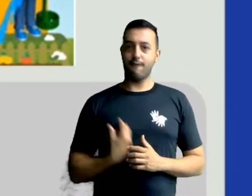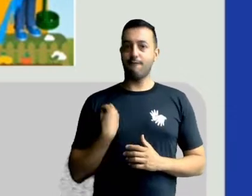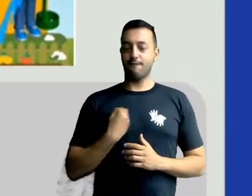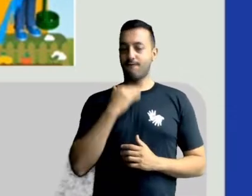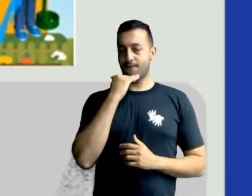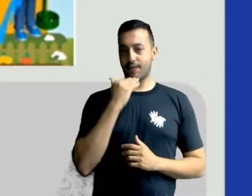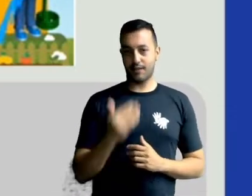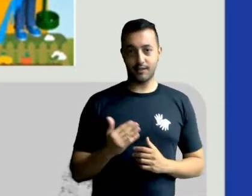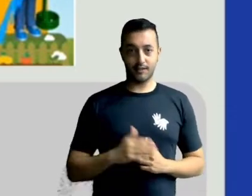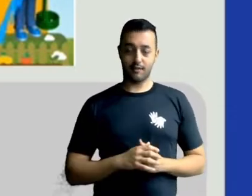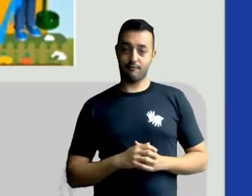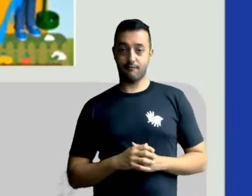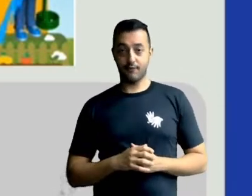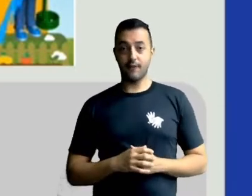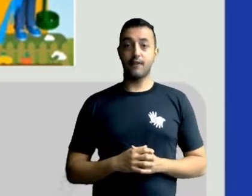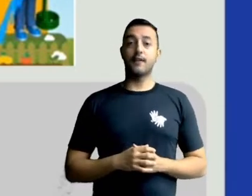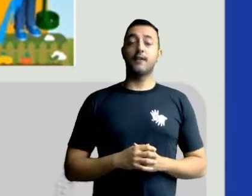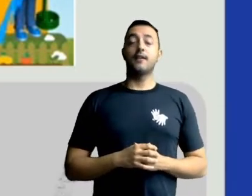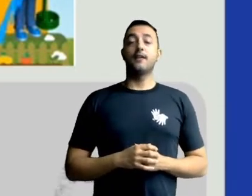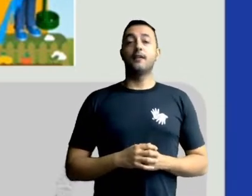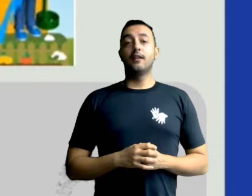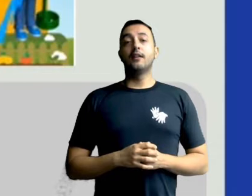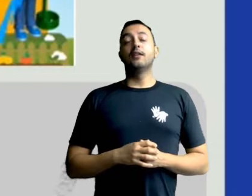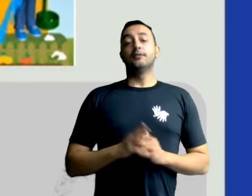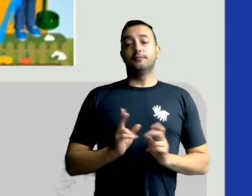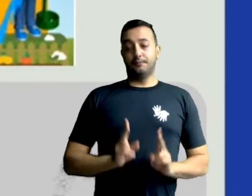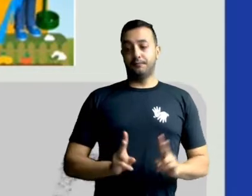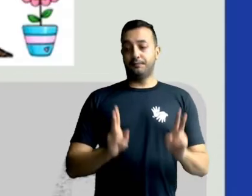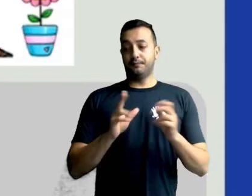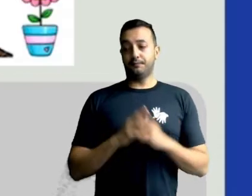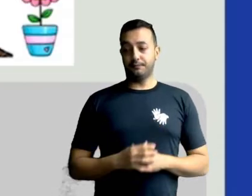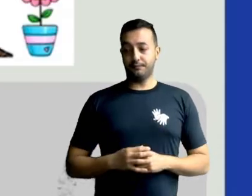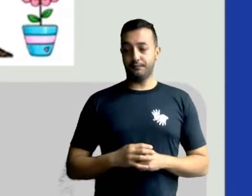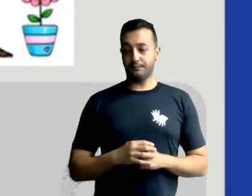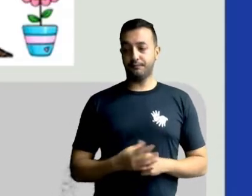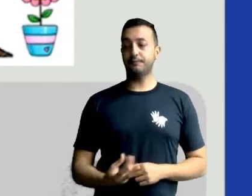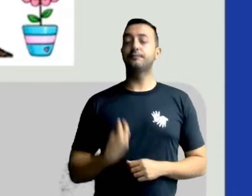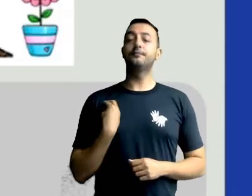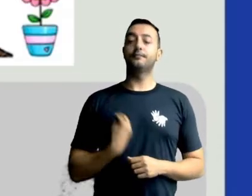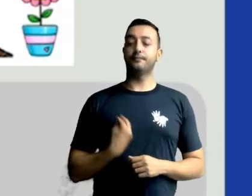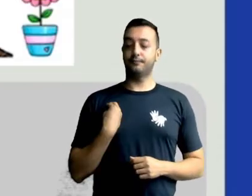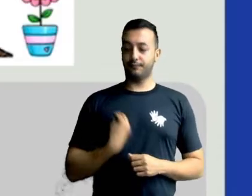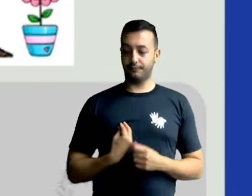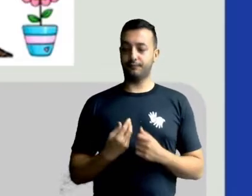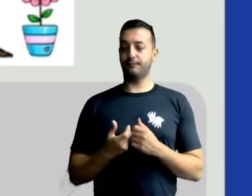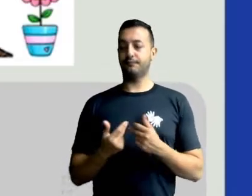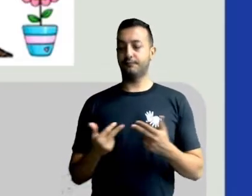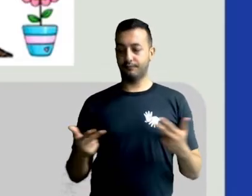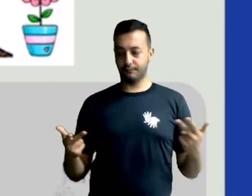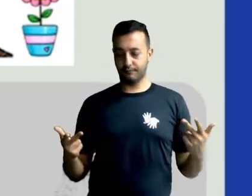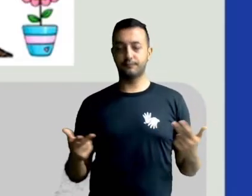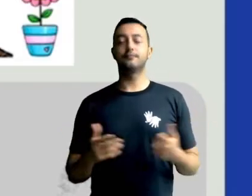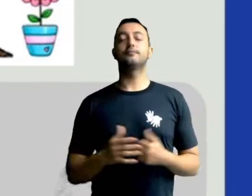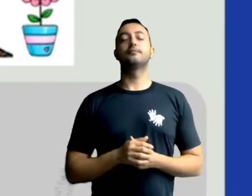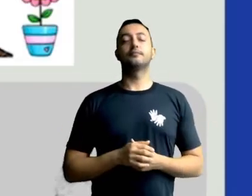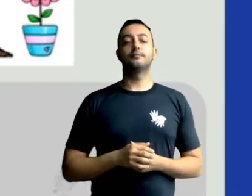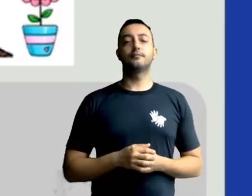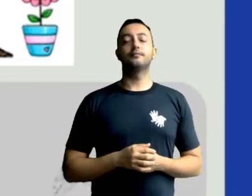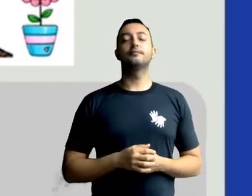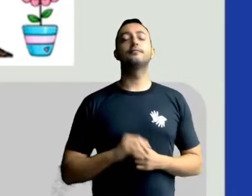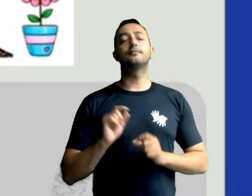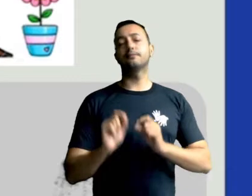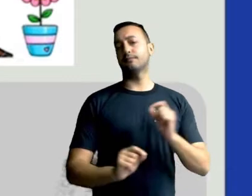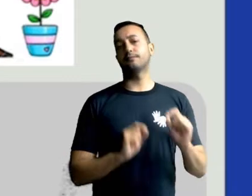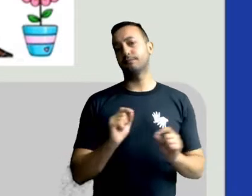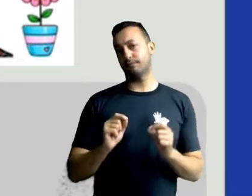ser sem vida, é um ser não vivo. Então, vamos lá. Seres vivos. Seres